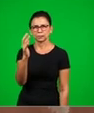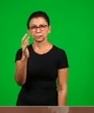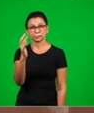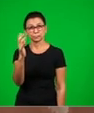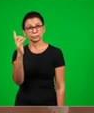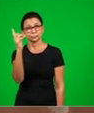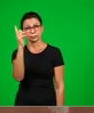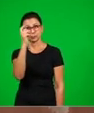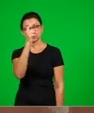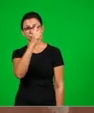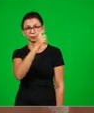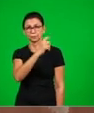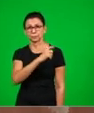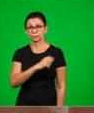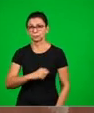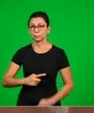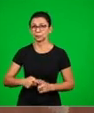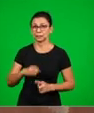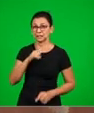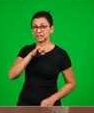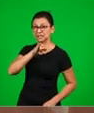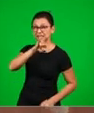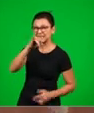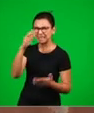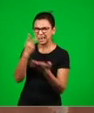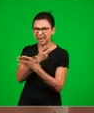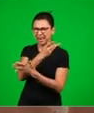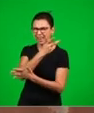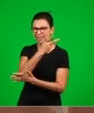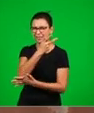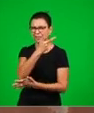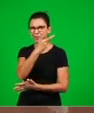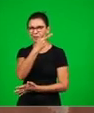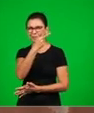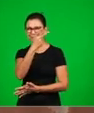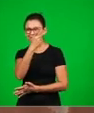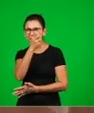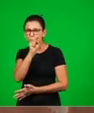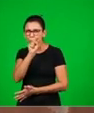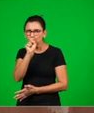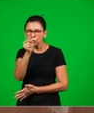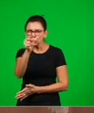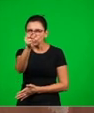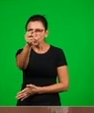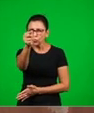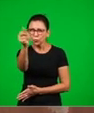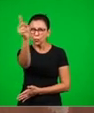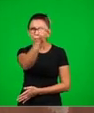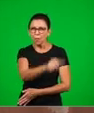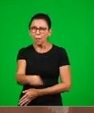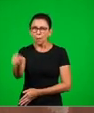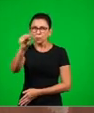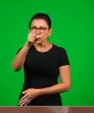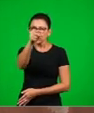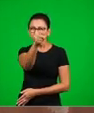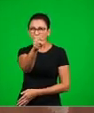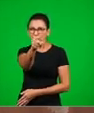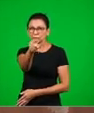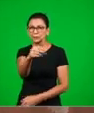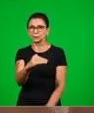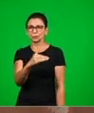difícil. Por quê? Porque se você errasse o alvo, você estava morto.